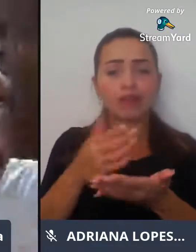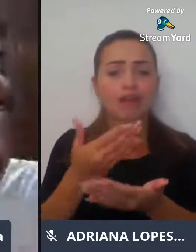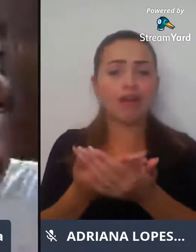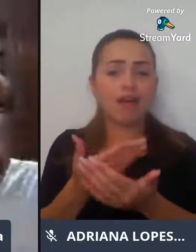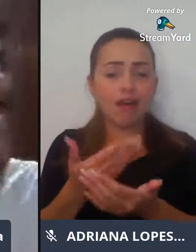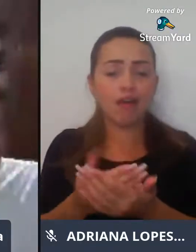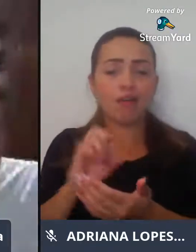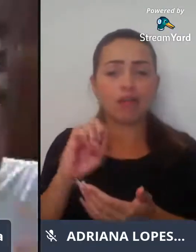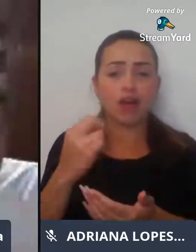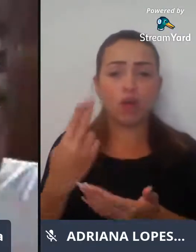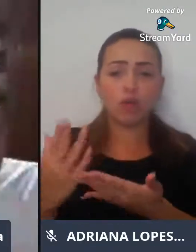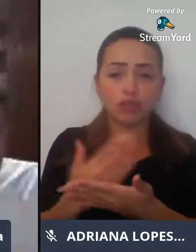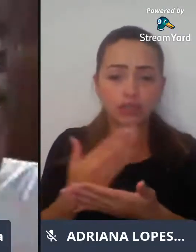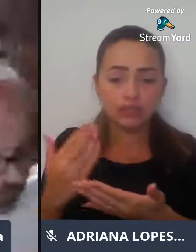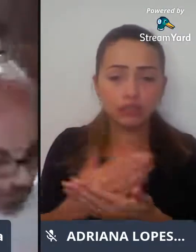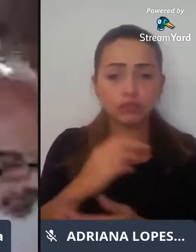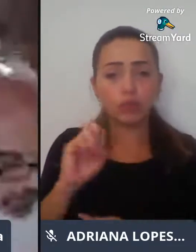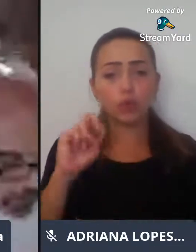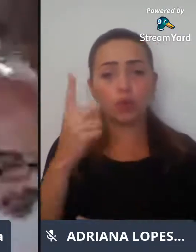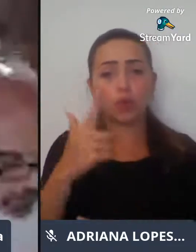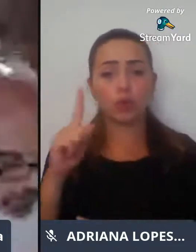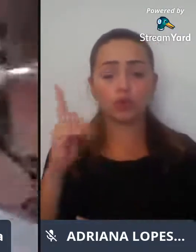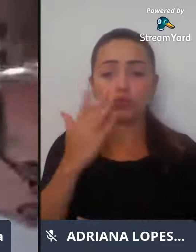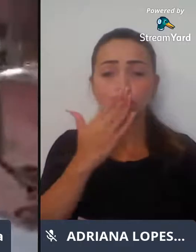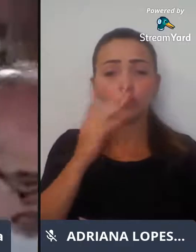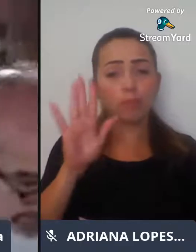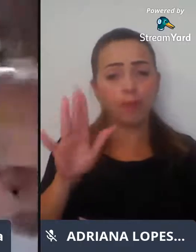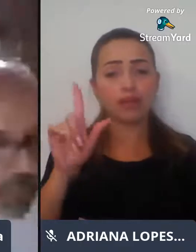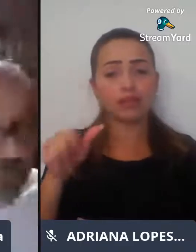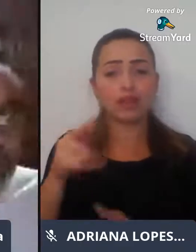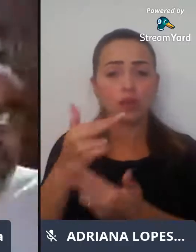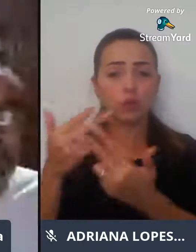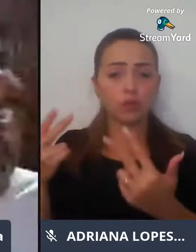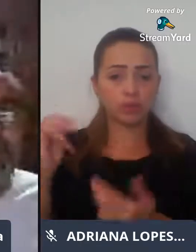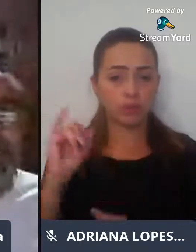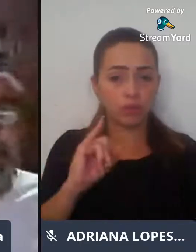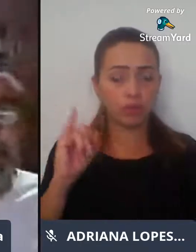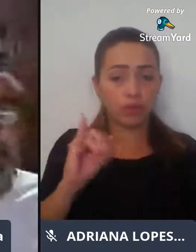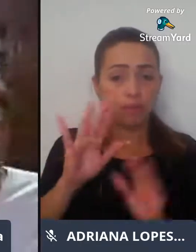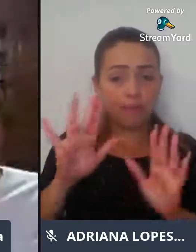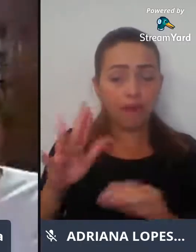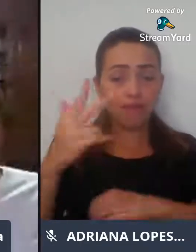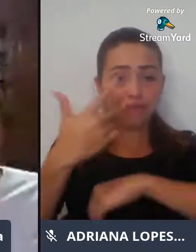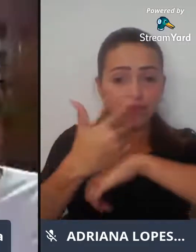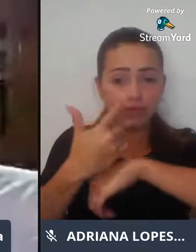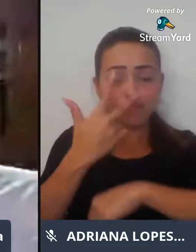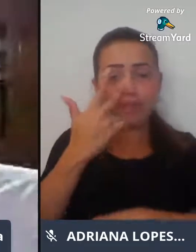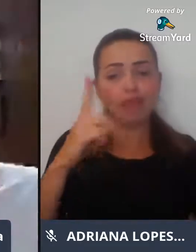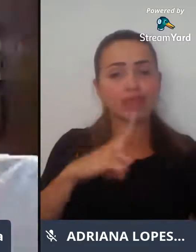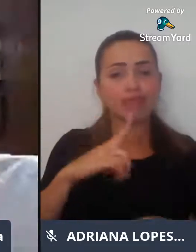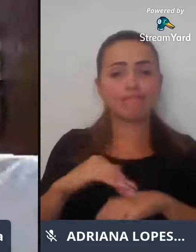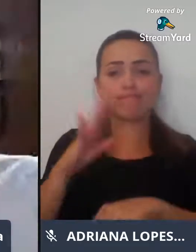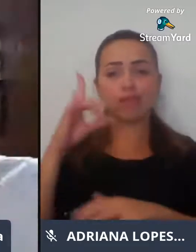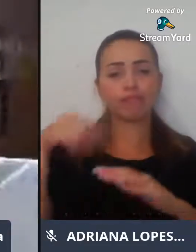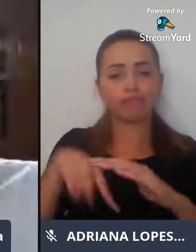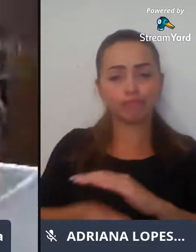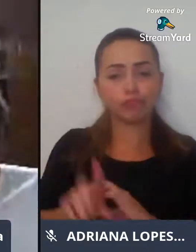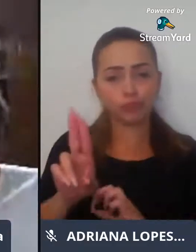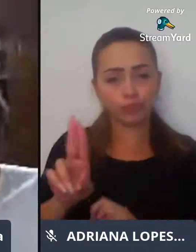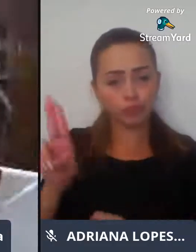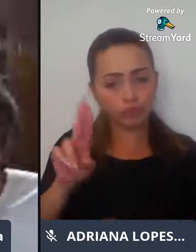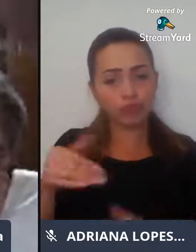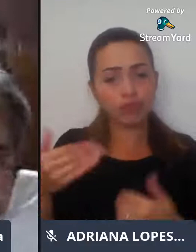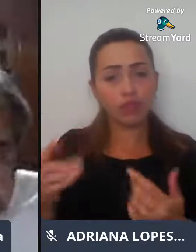o livro, com algo do tipo, e são coisas importantes. Agora, com o vídeo, a gente gera isso muito. E o que eu